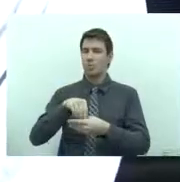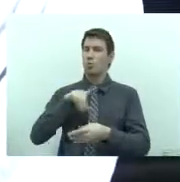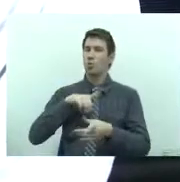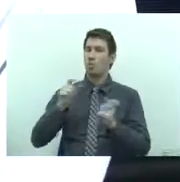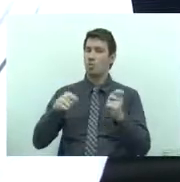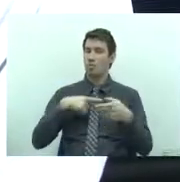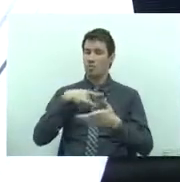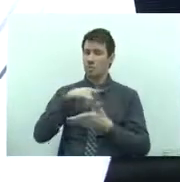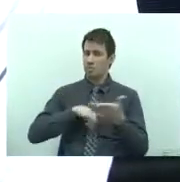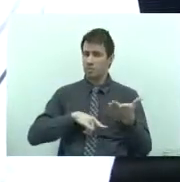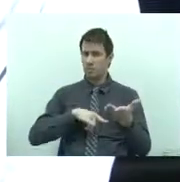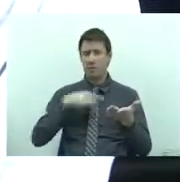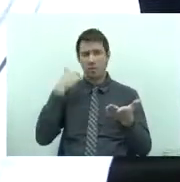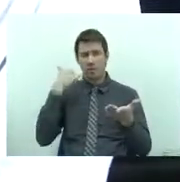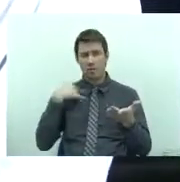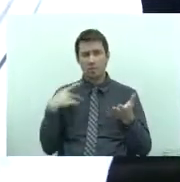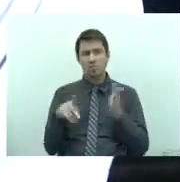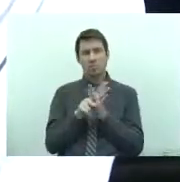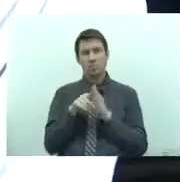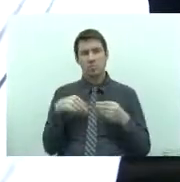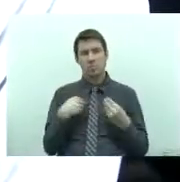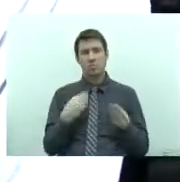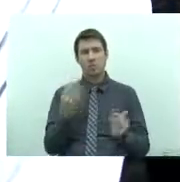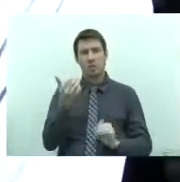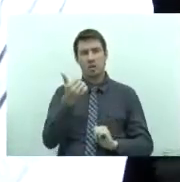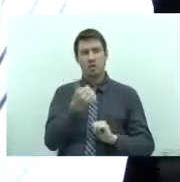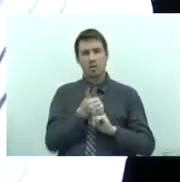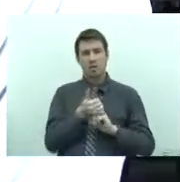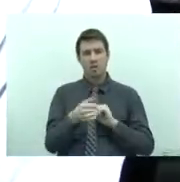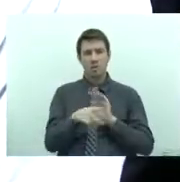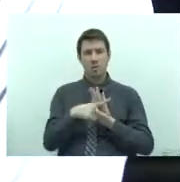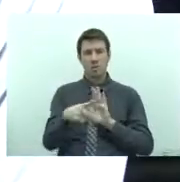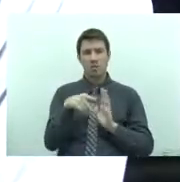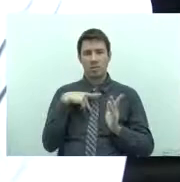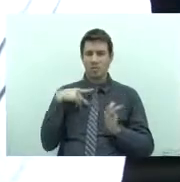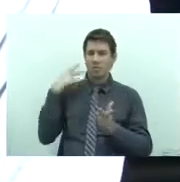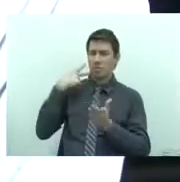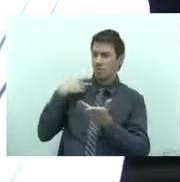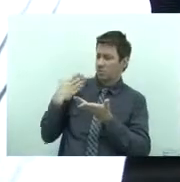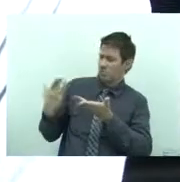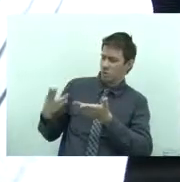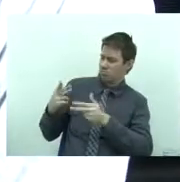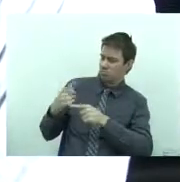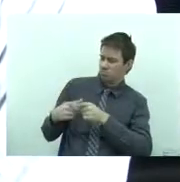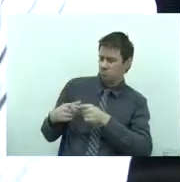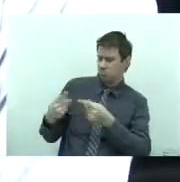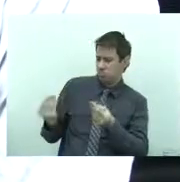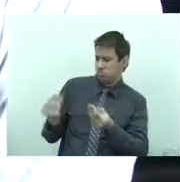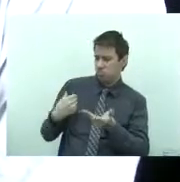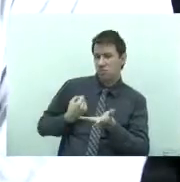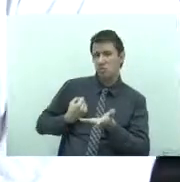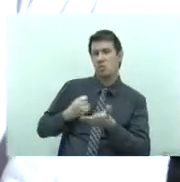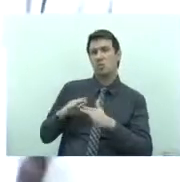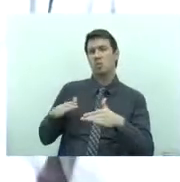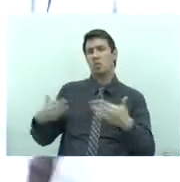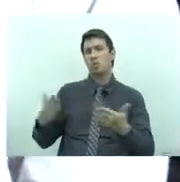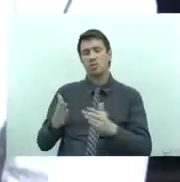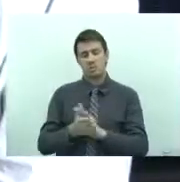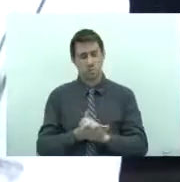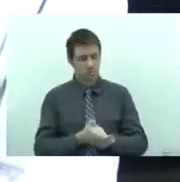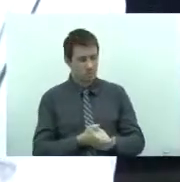esses telefones de utilidade pública. Esse substitutivo foi com relação a quê, vereador? Esses números, quais seriam eles, é